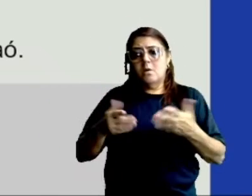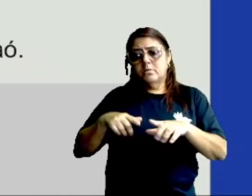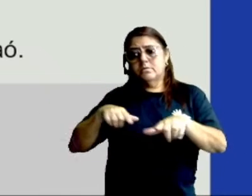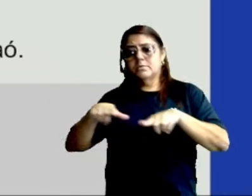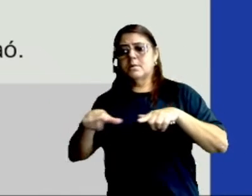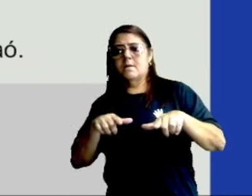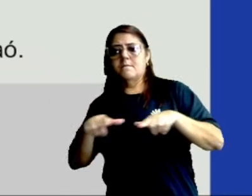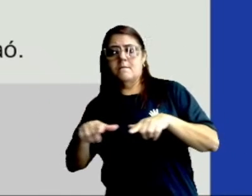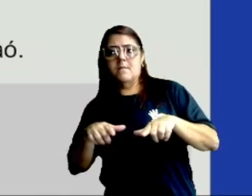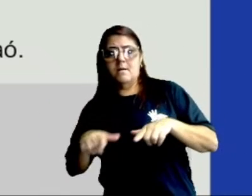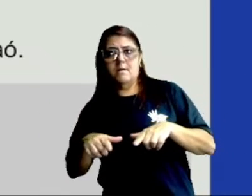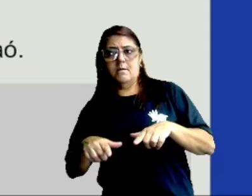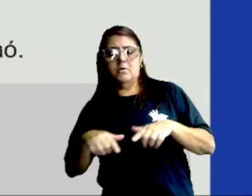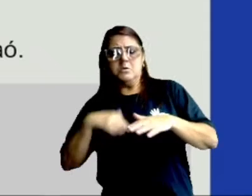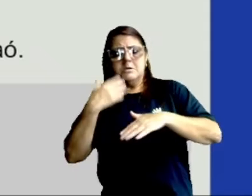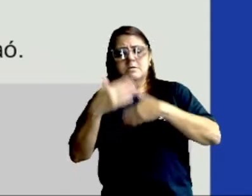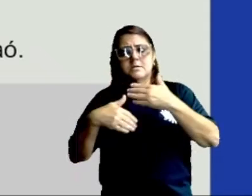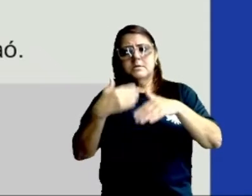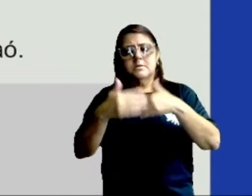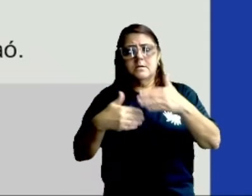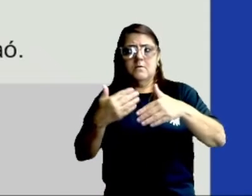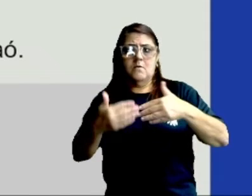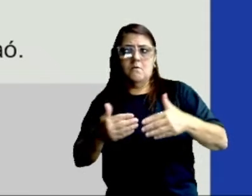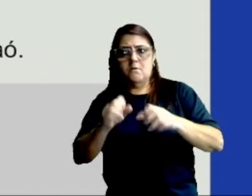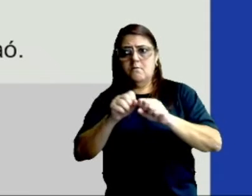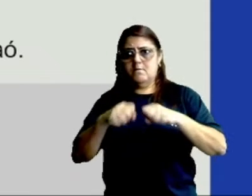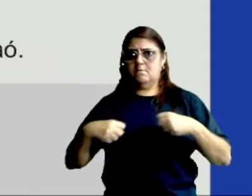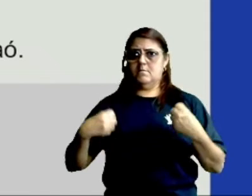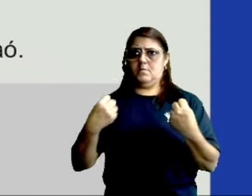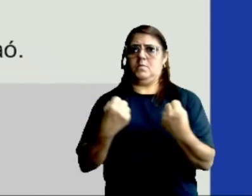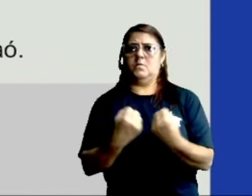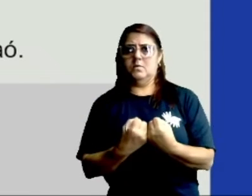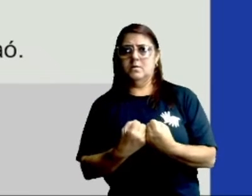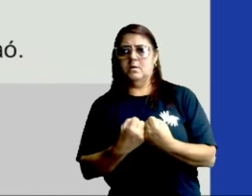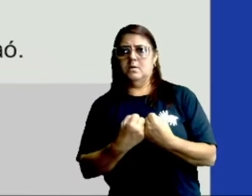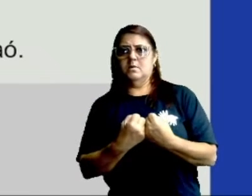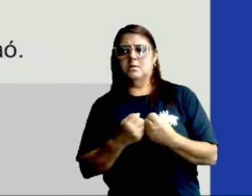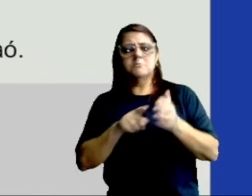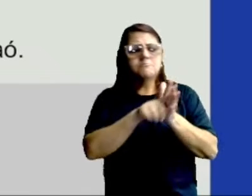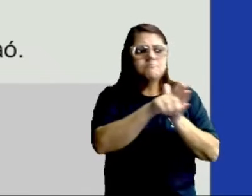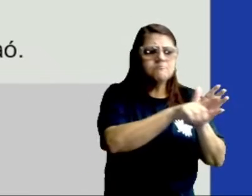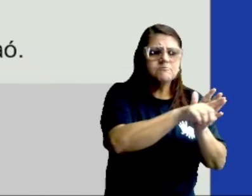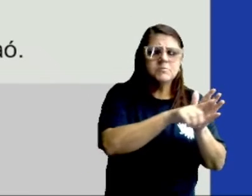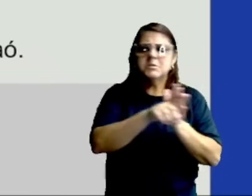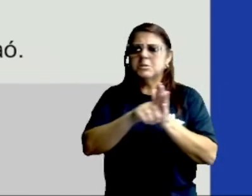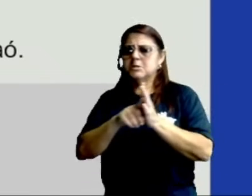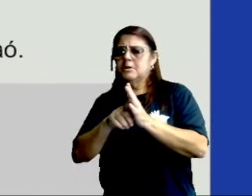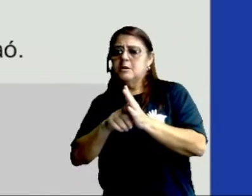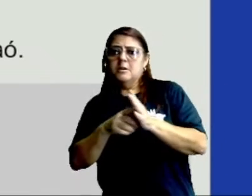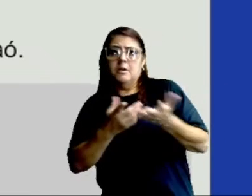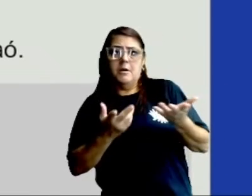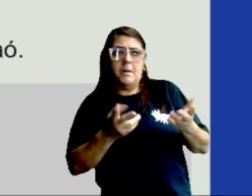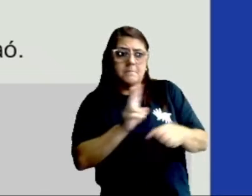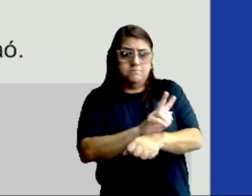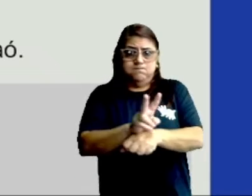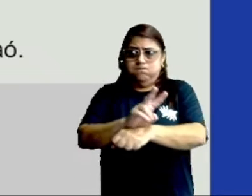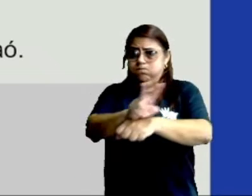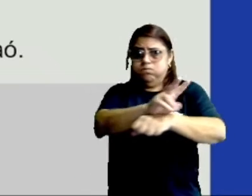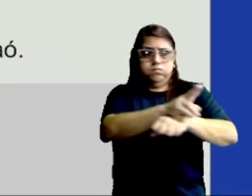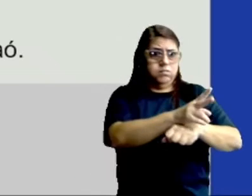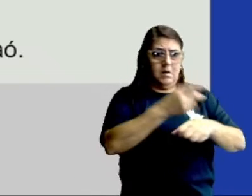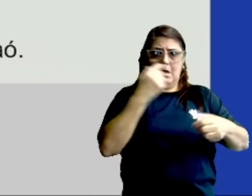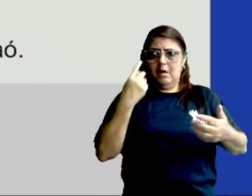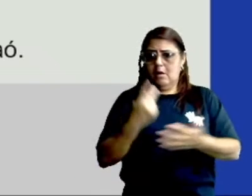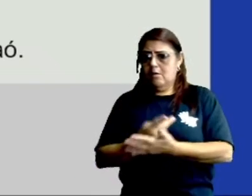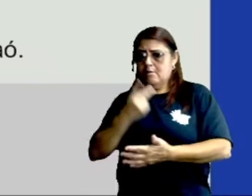os trabalhos que as pessoas elas deveriam desenvolver na sociedade EA supervisão de todas as atividades que eram